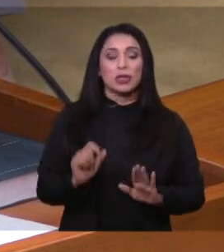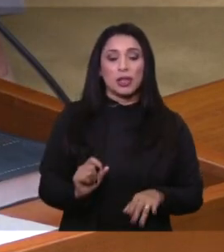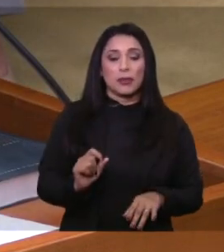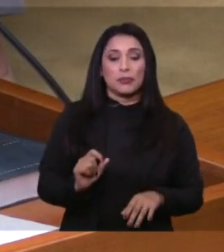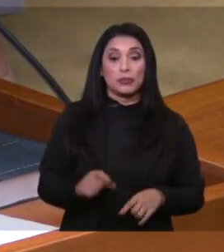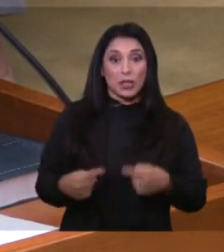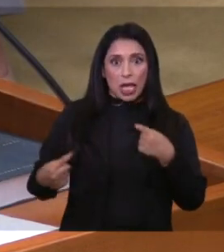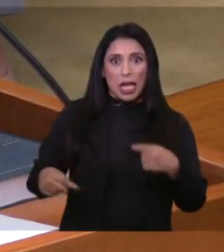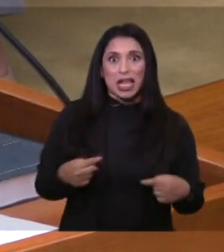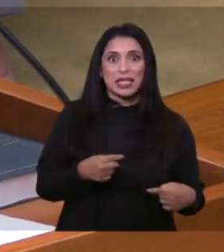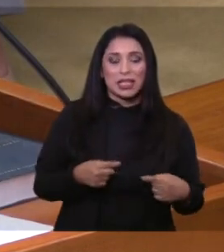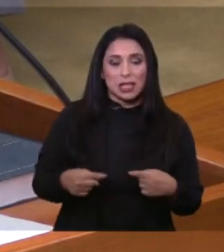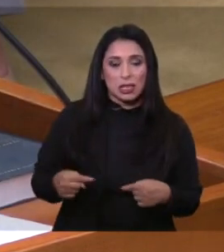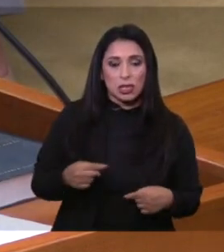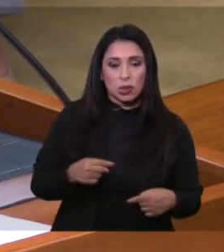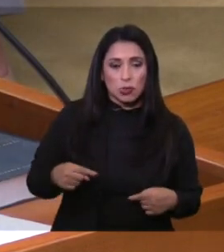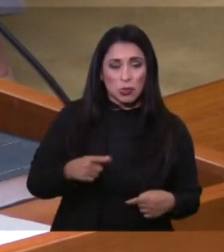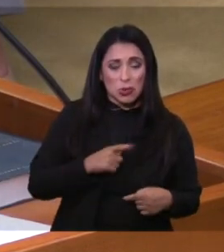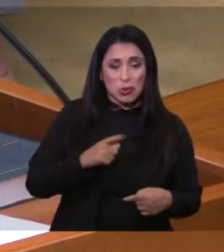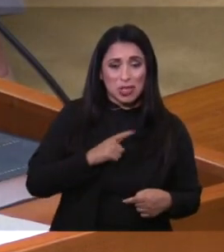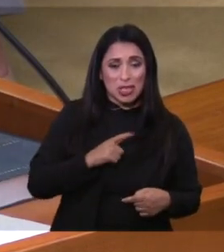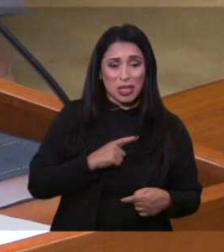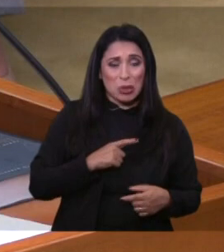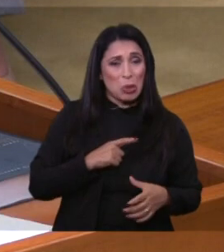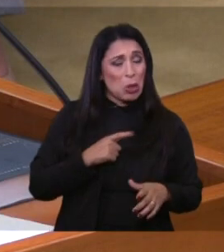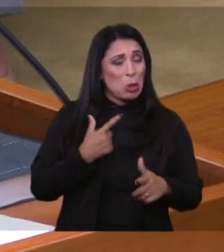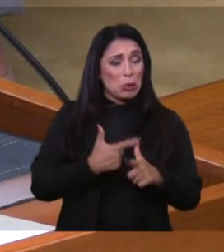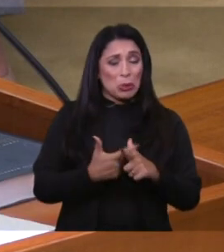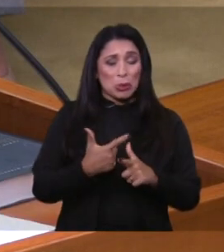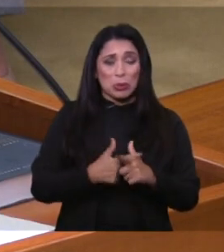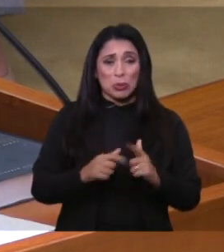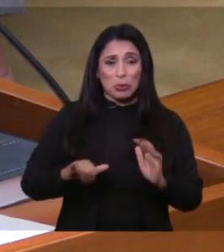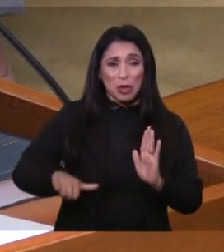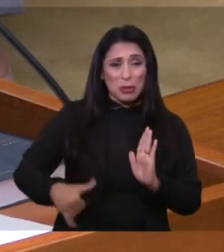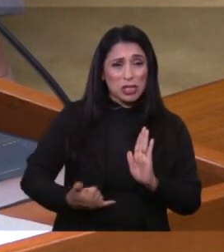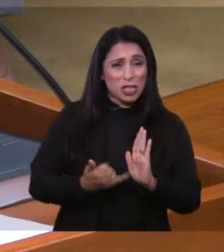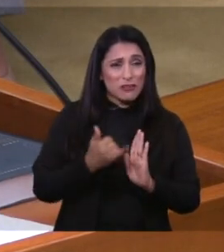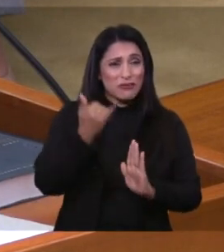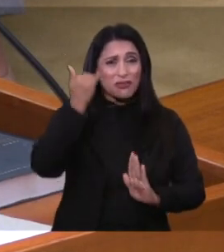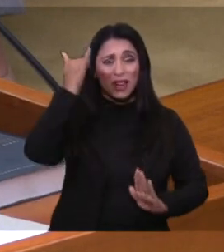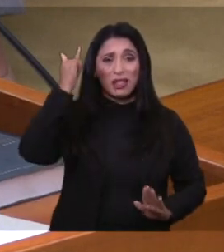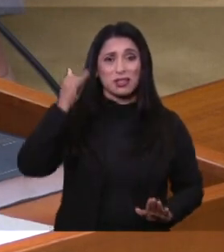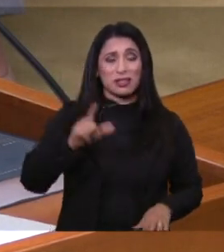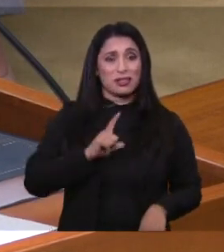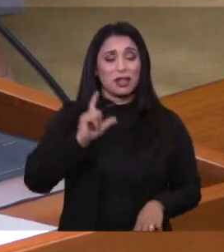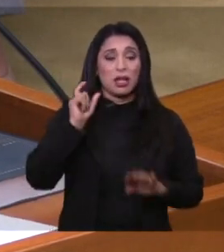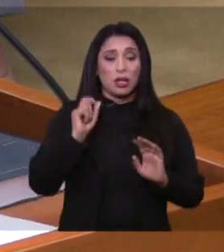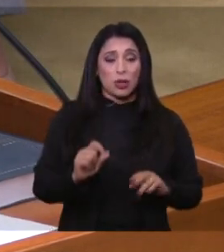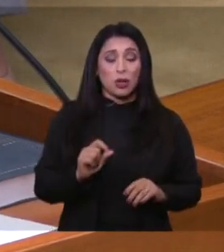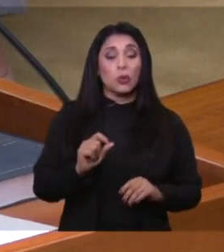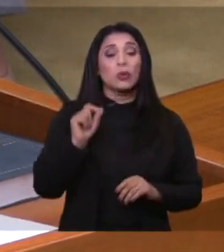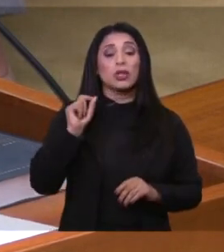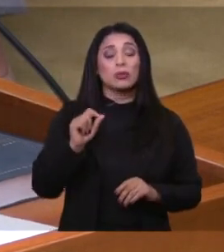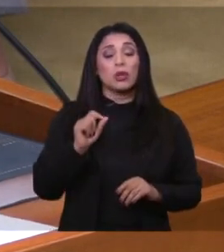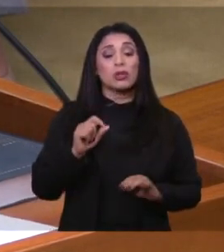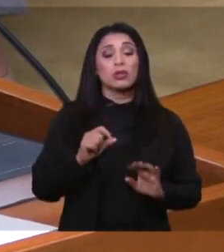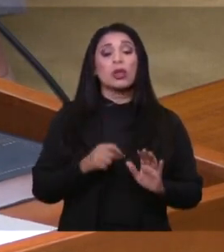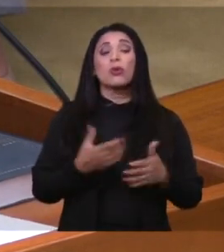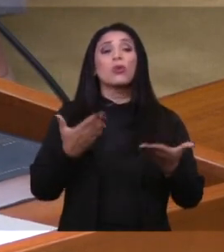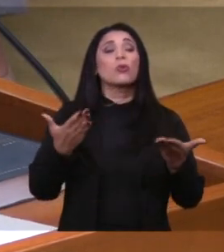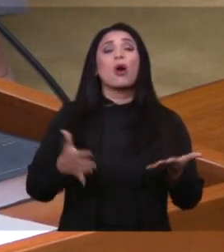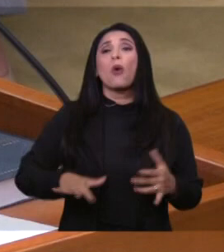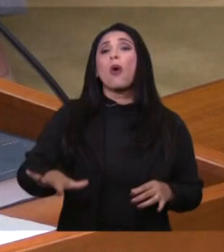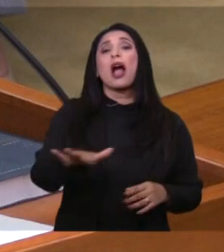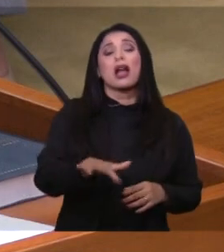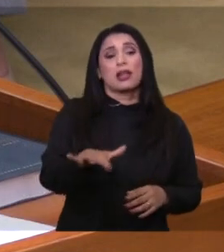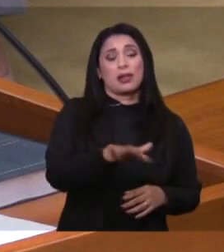essa disputa acarretará pressão inflacionária. Pressão inflacionária majoritariamente sobre qual